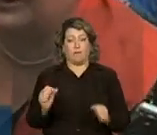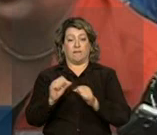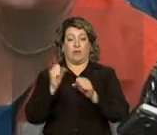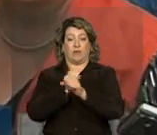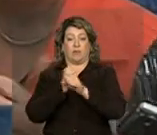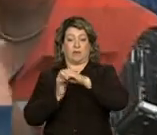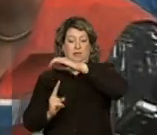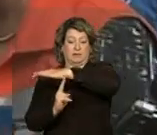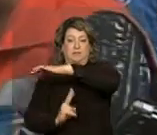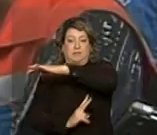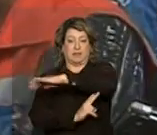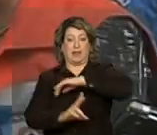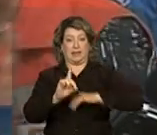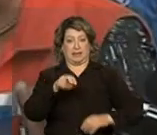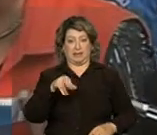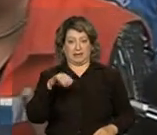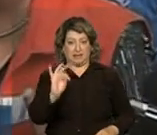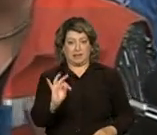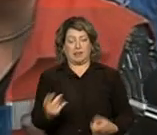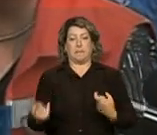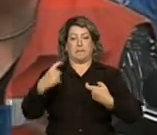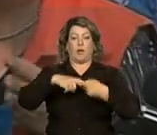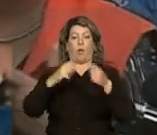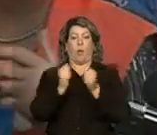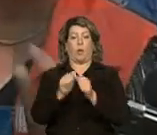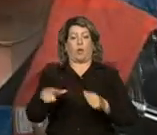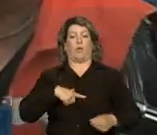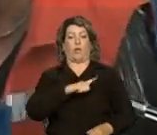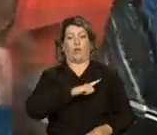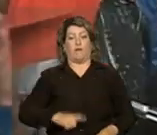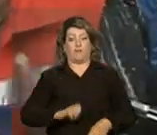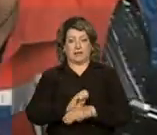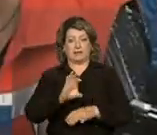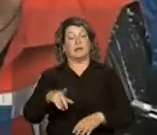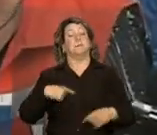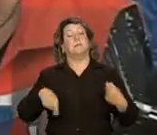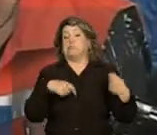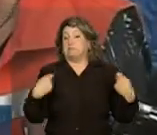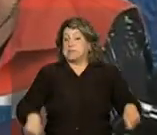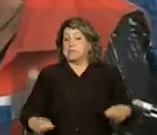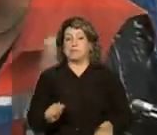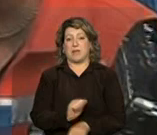pelo DENIT em parceria com o governo do estado, nós temos que